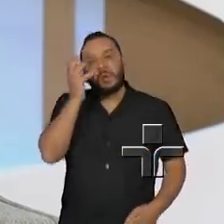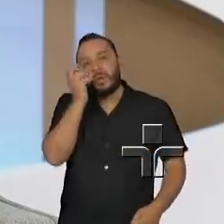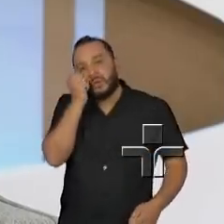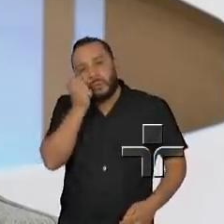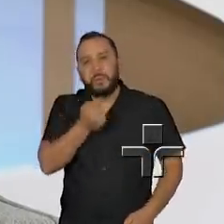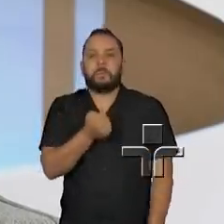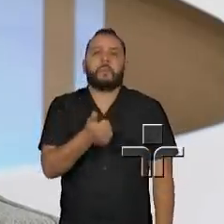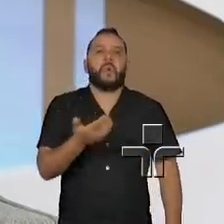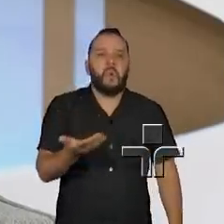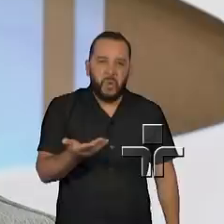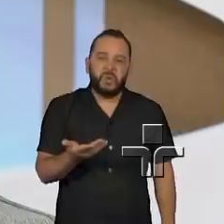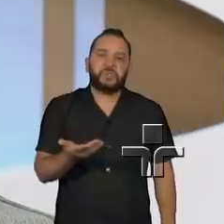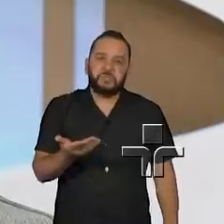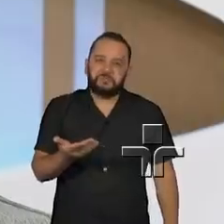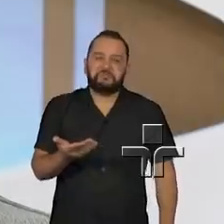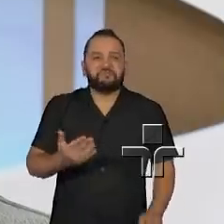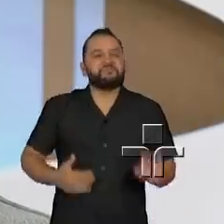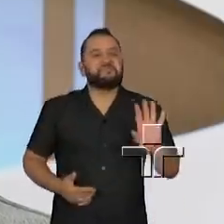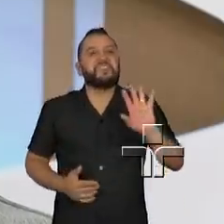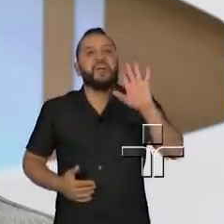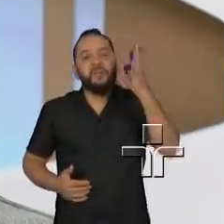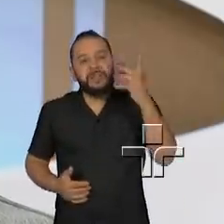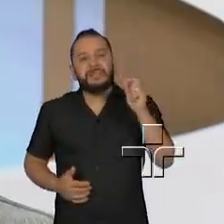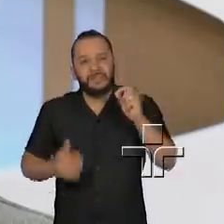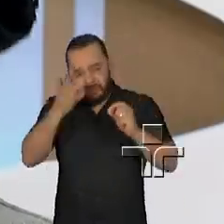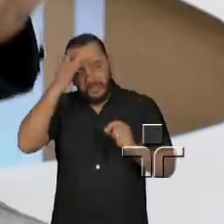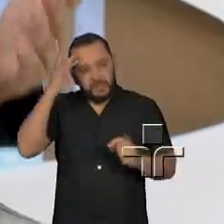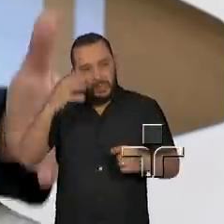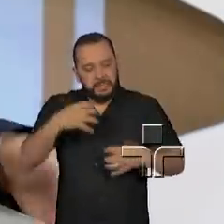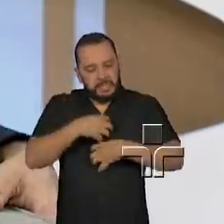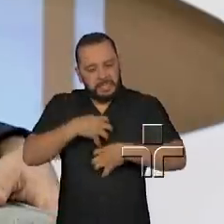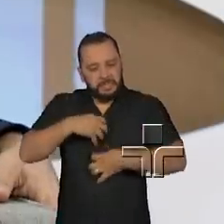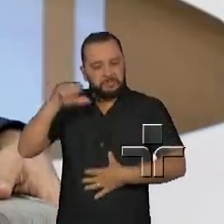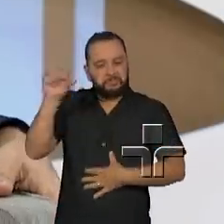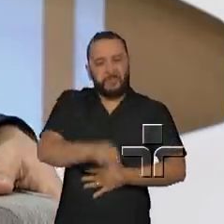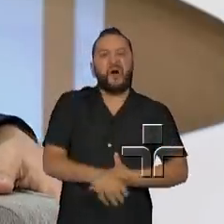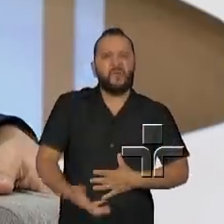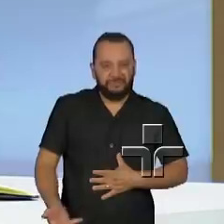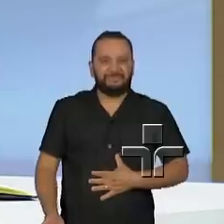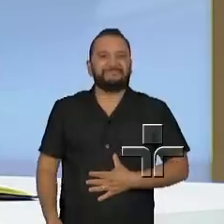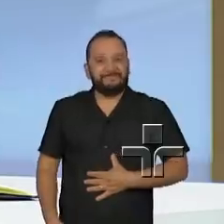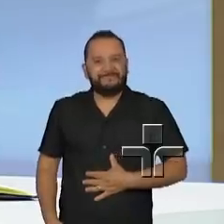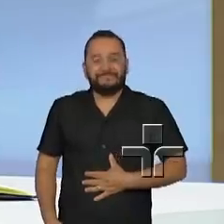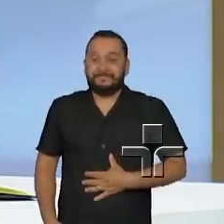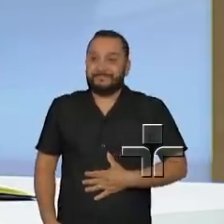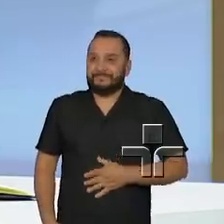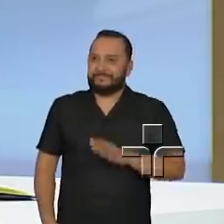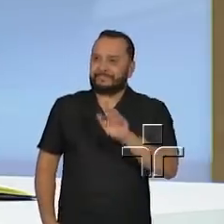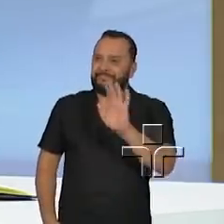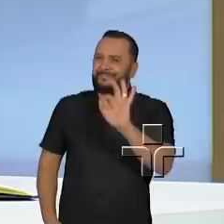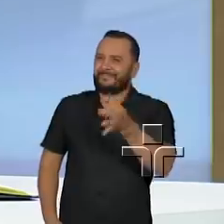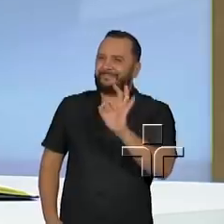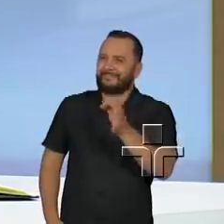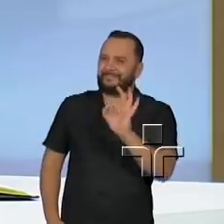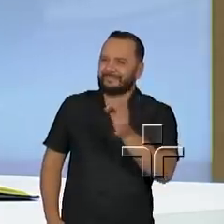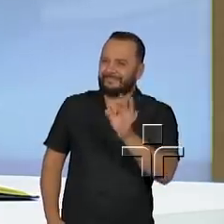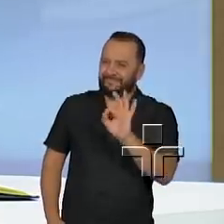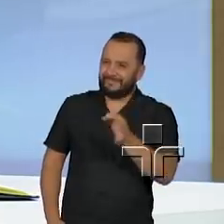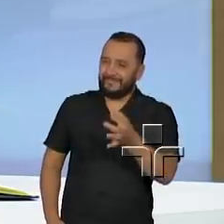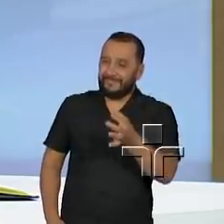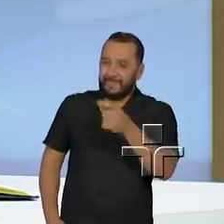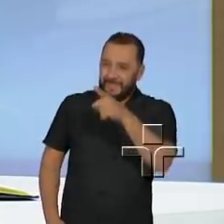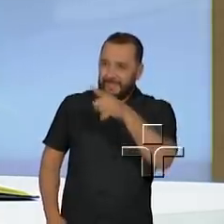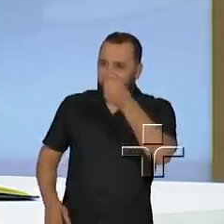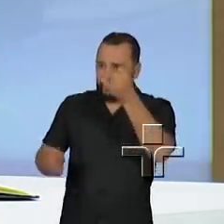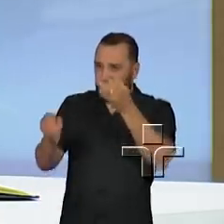e isso vai gerando um grande mal-estar, um mal-estar civilizacional. E é engraçado, né? Porque essa parte vamos dizer, a